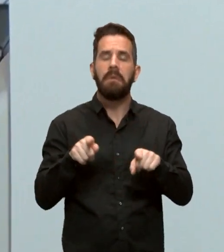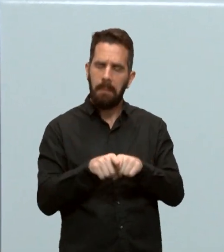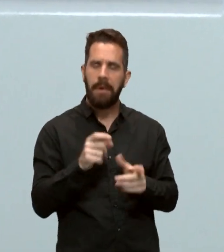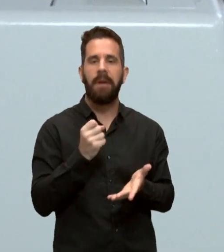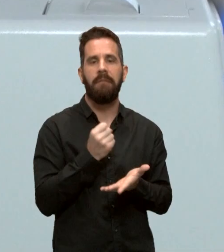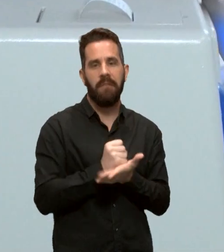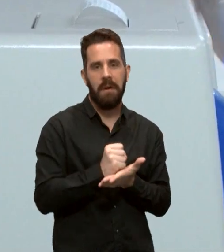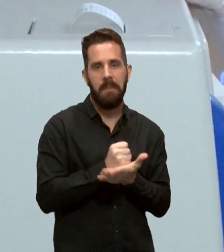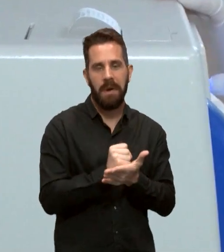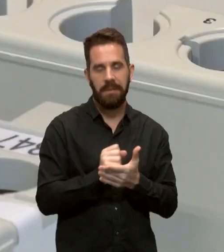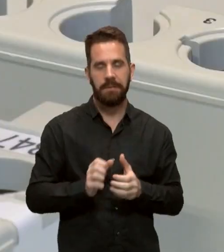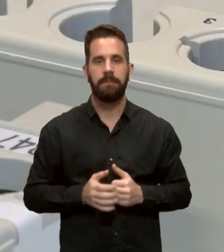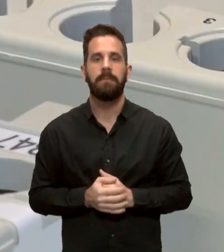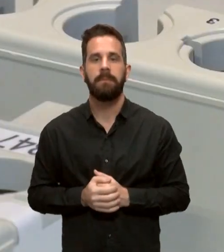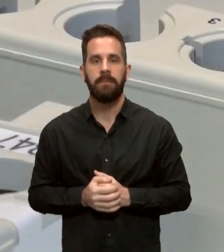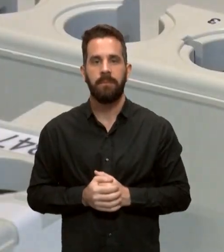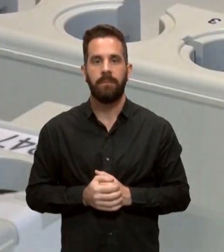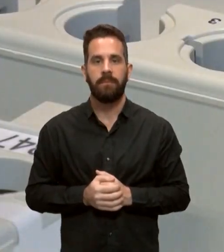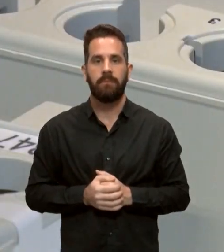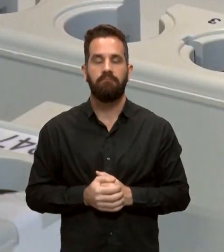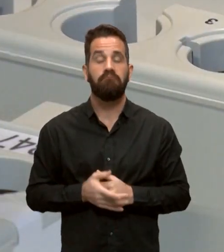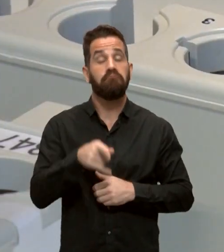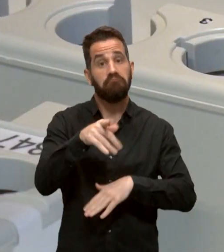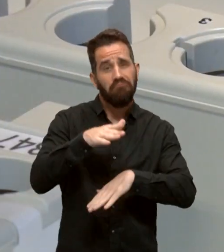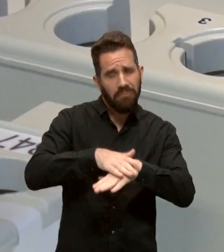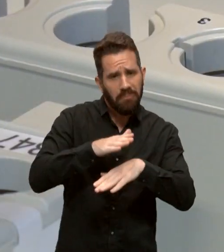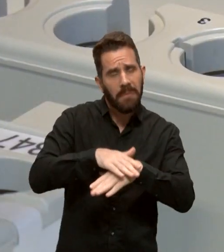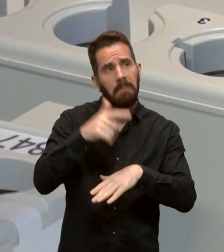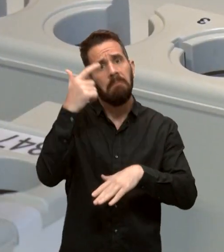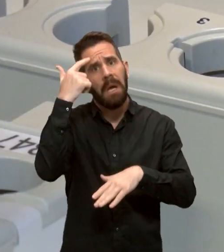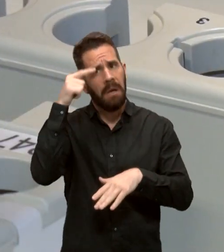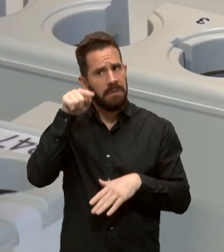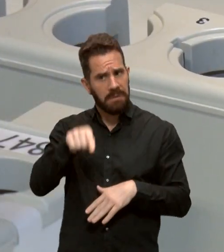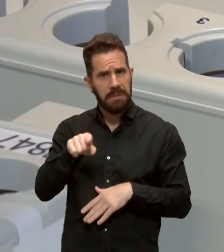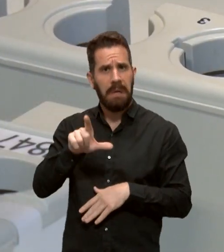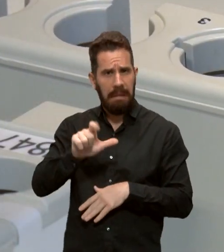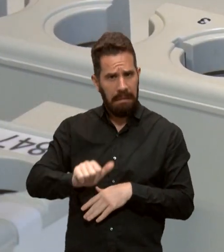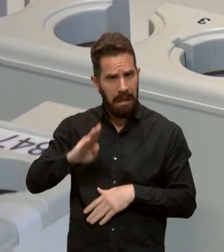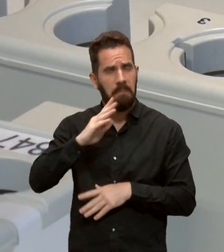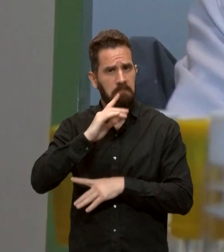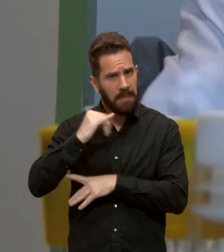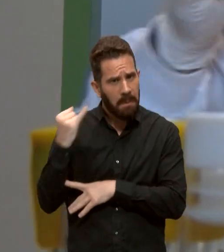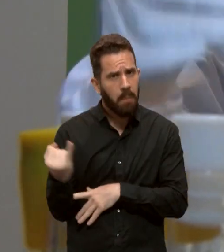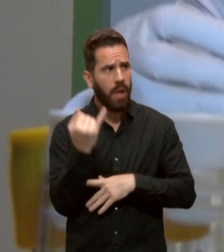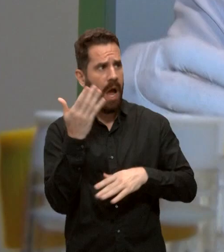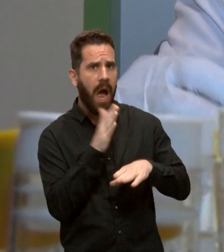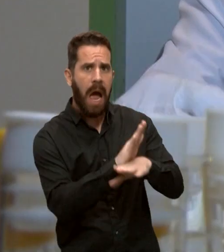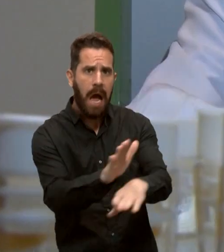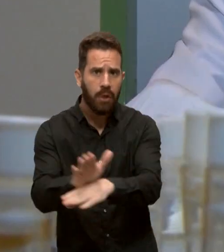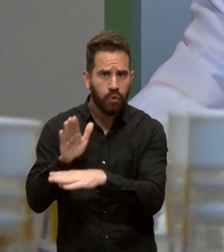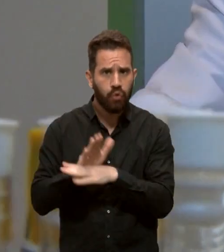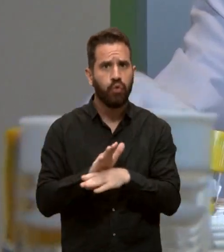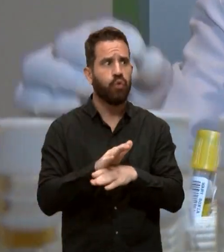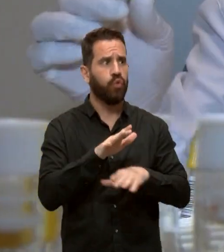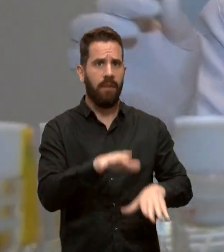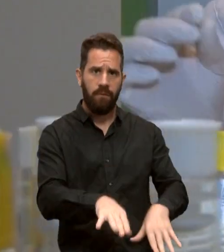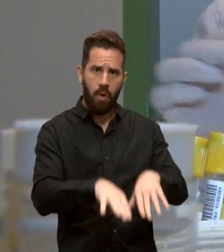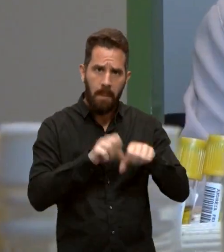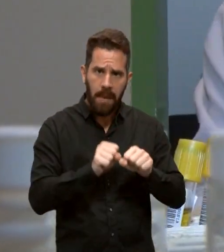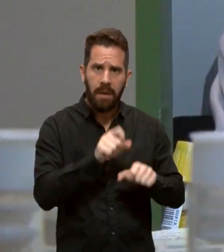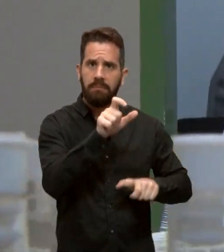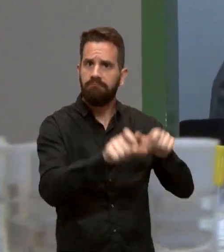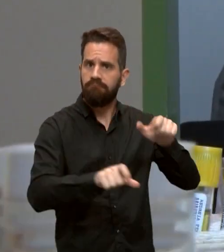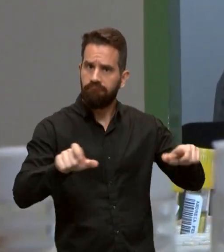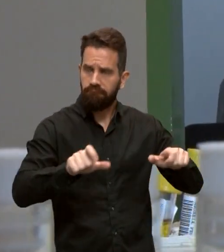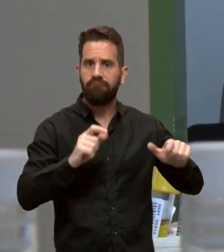farmácia. E na sua avaliação, qual que é a importância do laboratório para a formação desses futuros profissionais da saúde